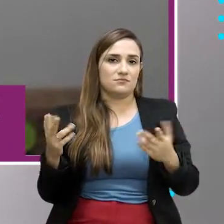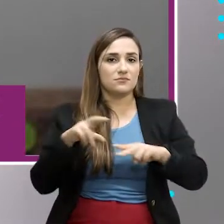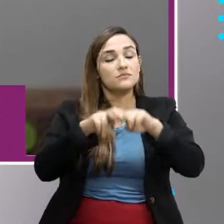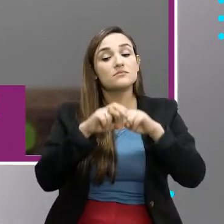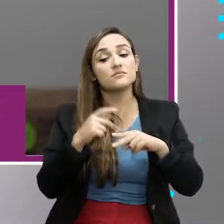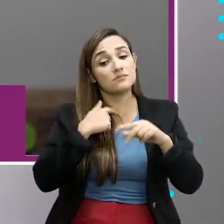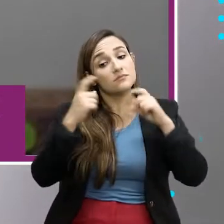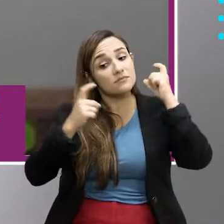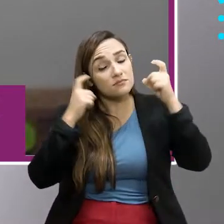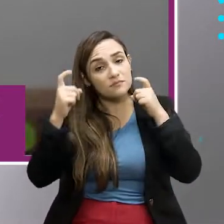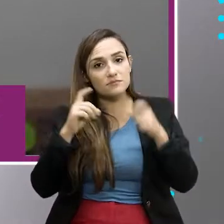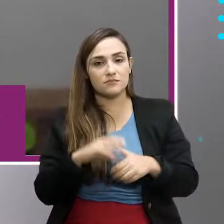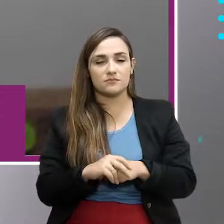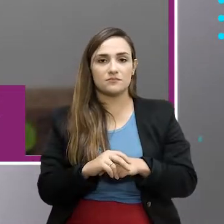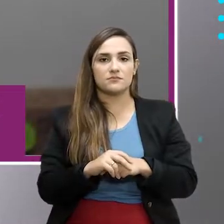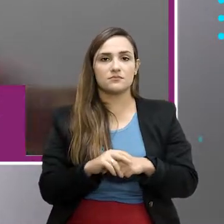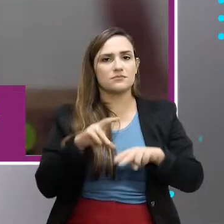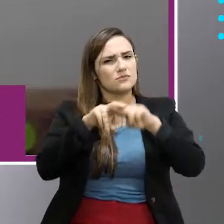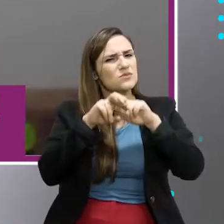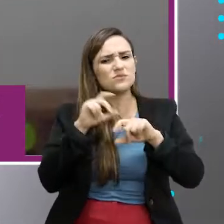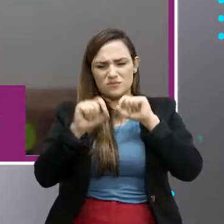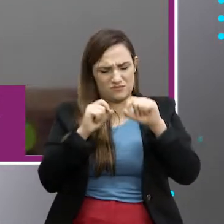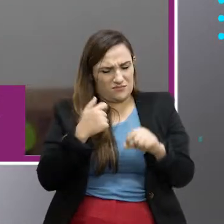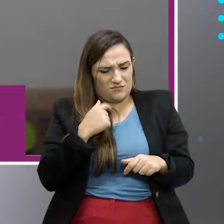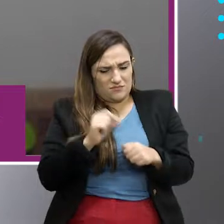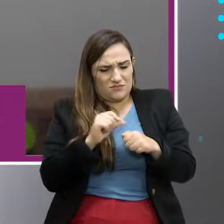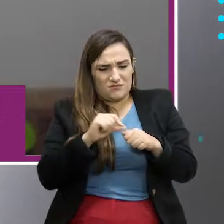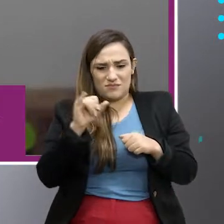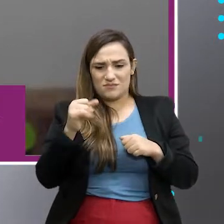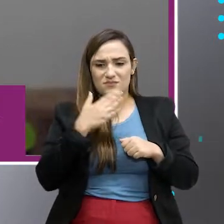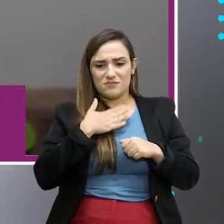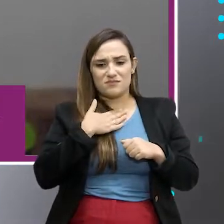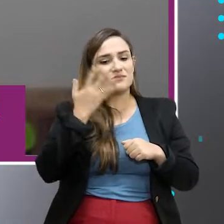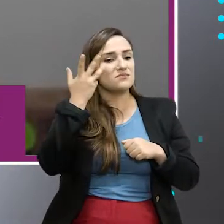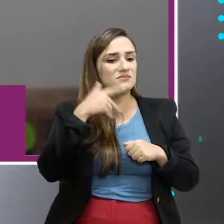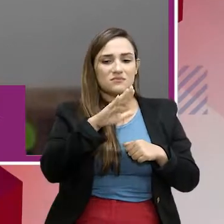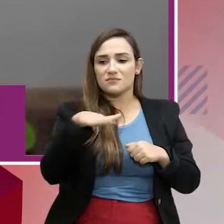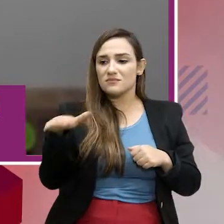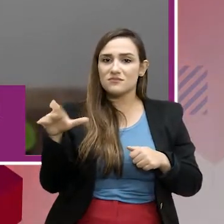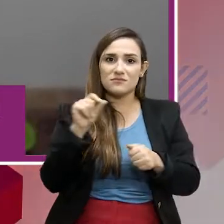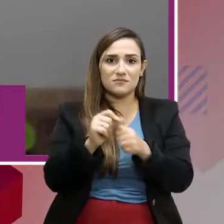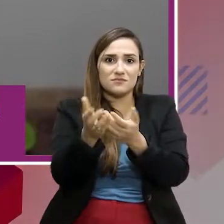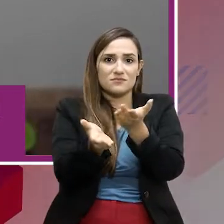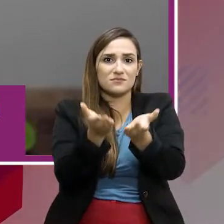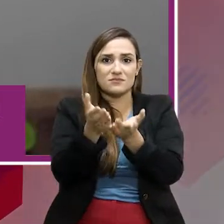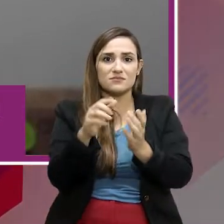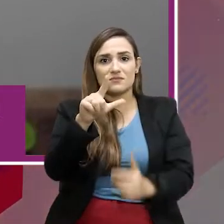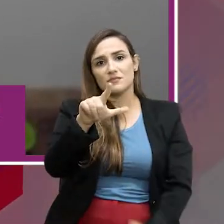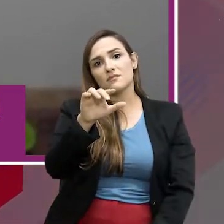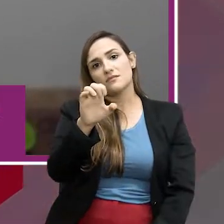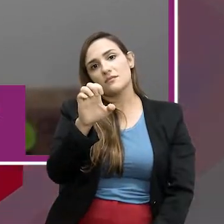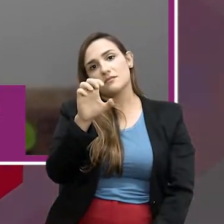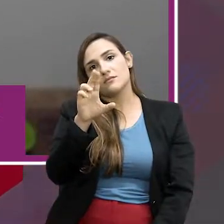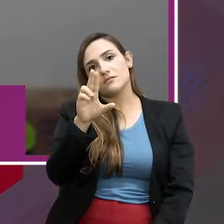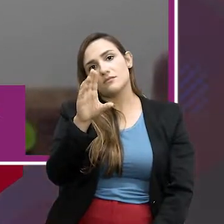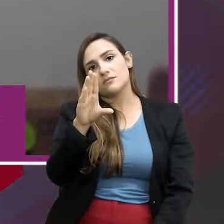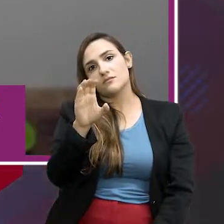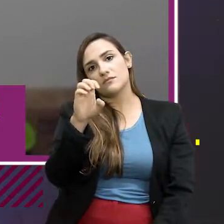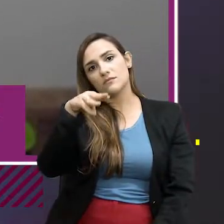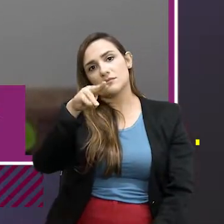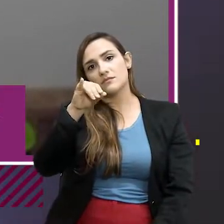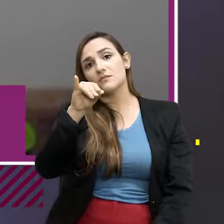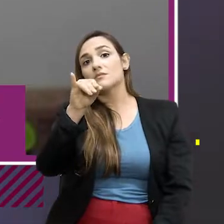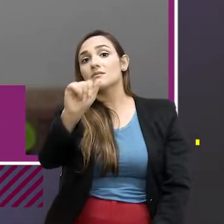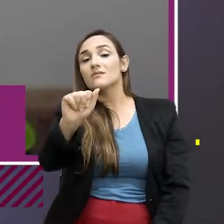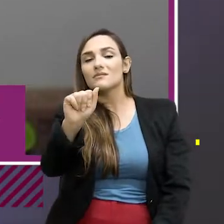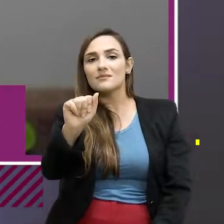não consegue de um dia para outro albergar essas crianças. E que me preocupa também é o que eu faço com a minha criança que